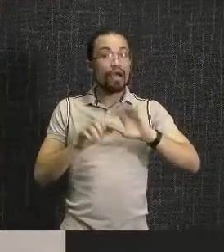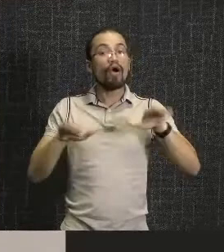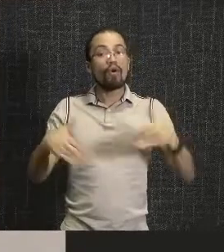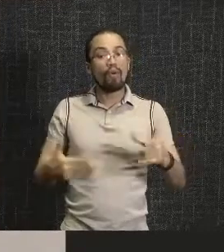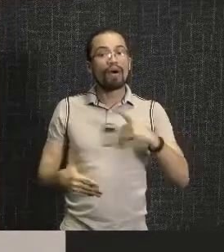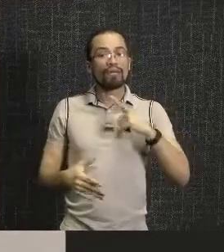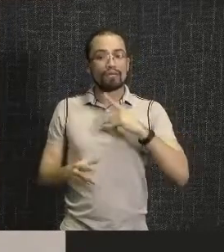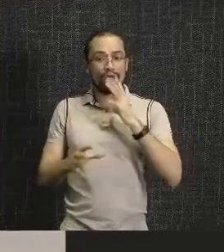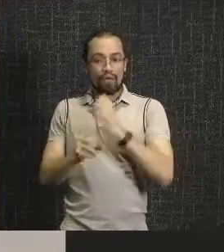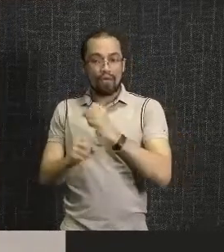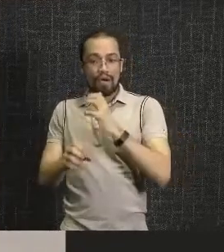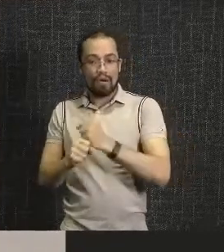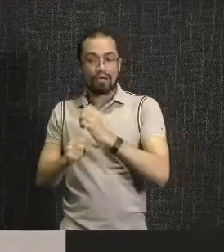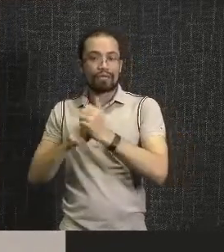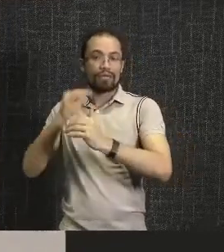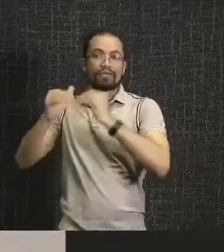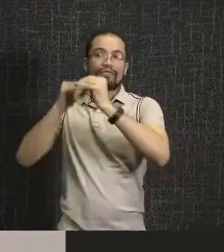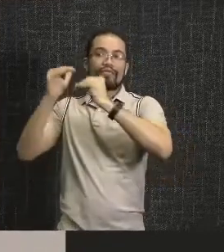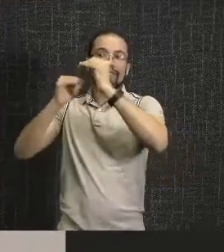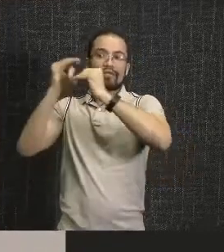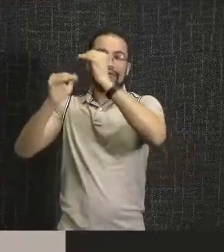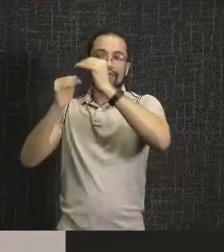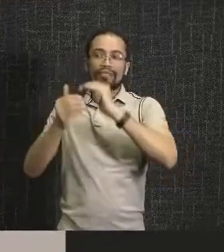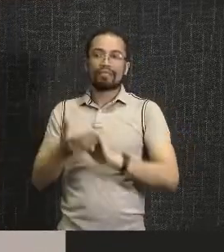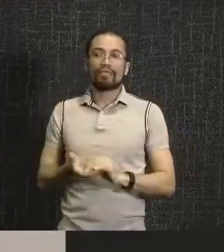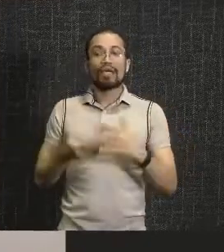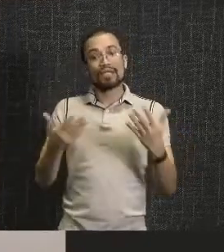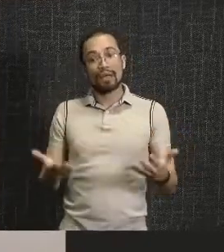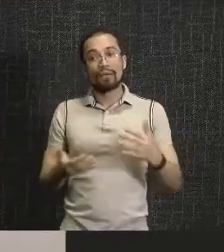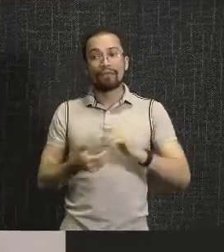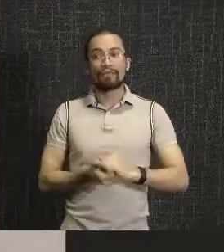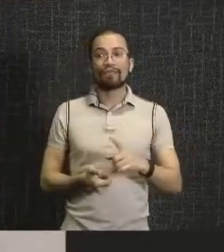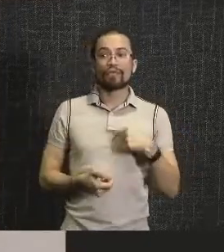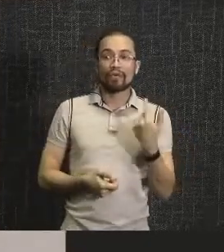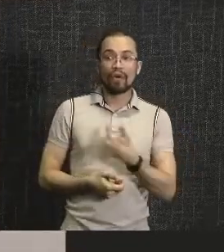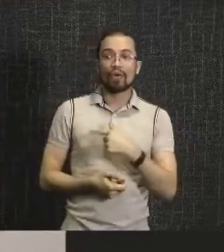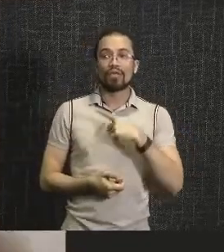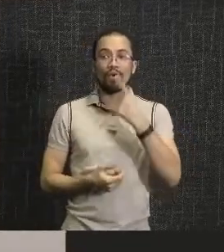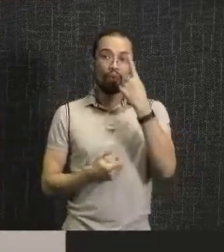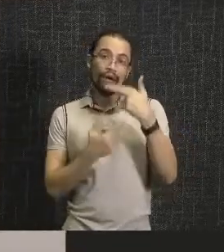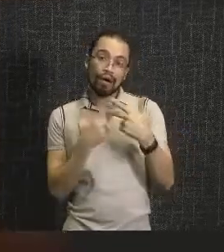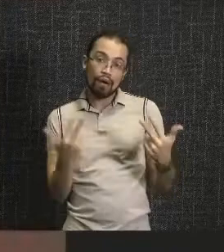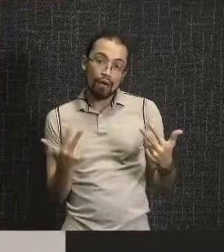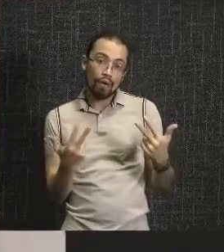tem um nível de produtividade alto. Ou seja, a gente tem uma coisa que